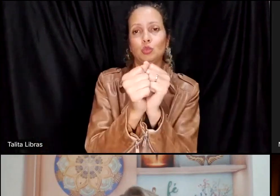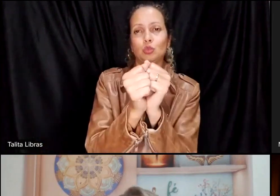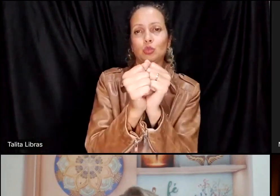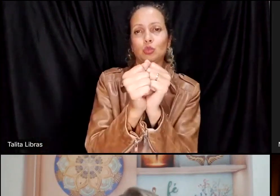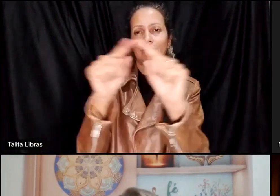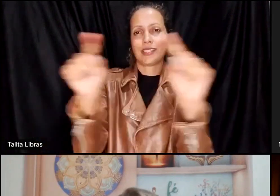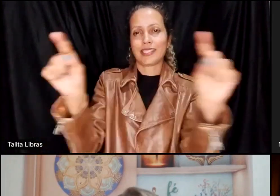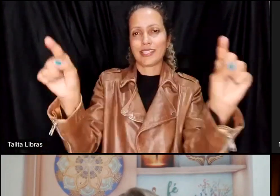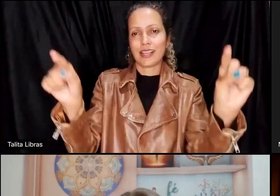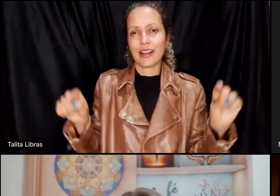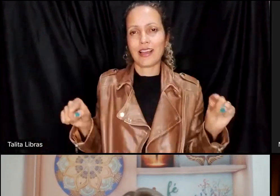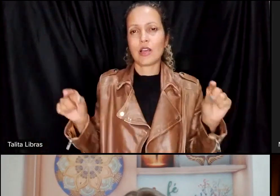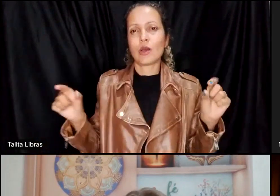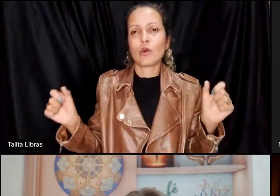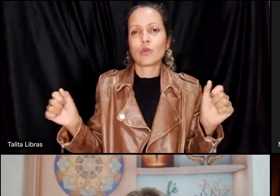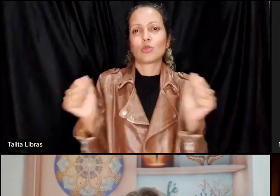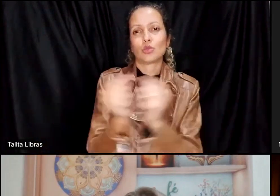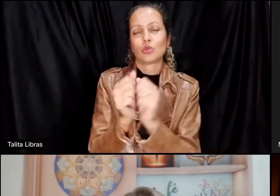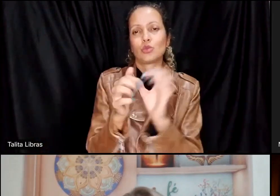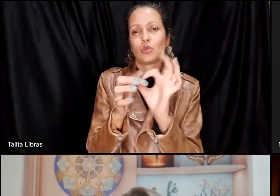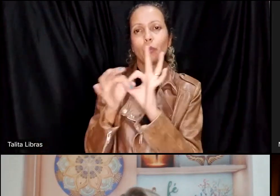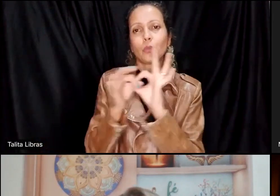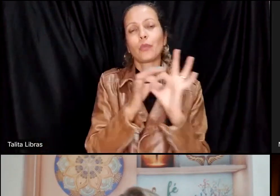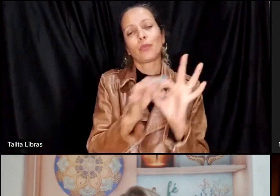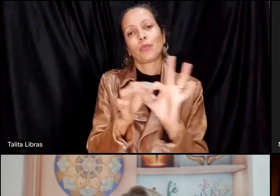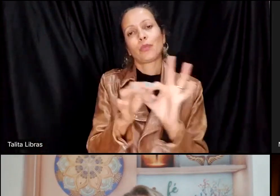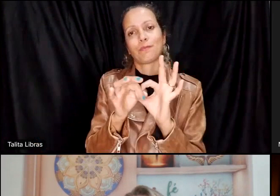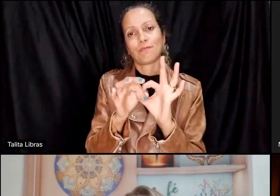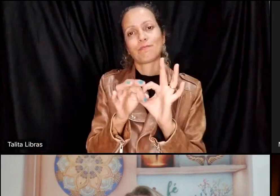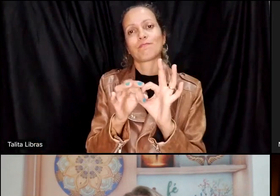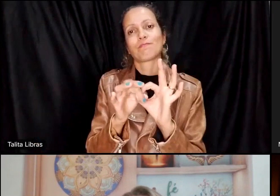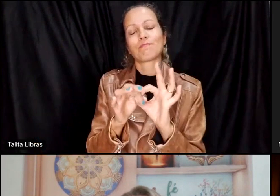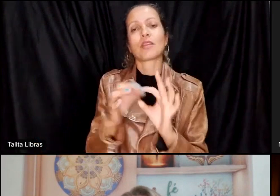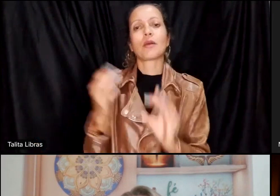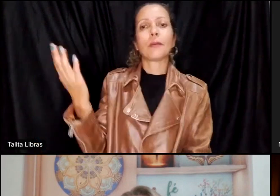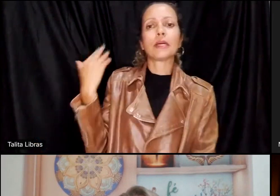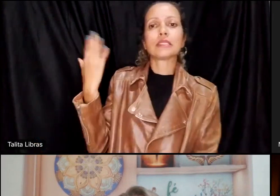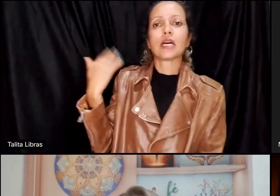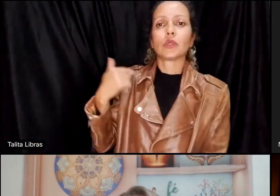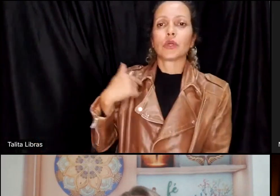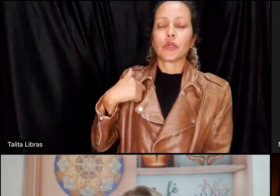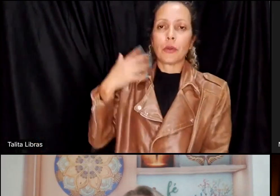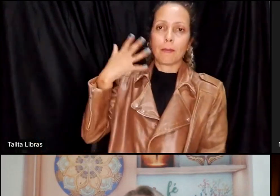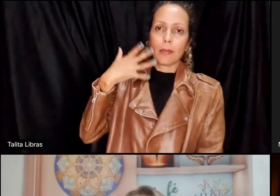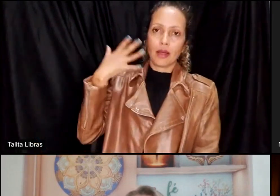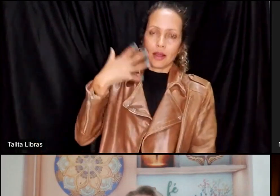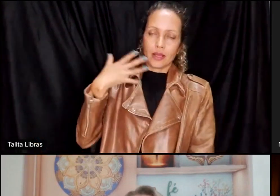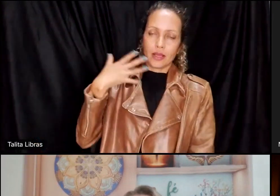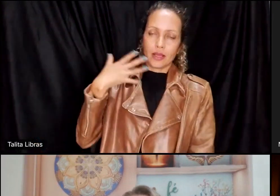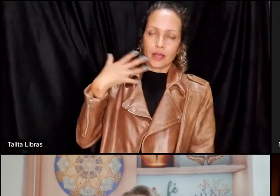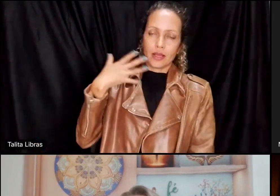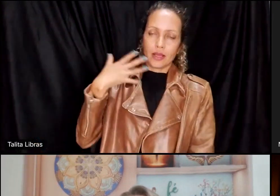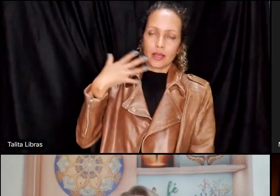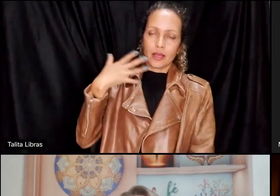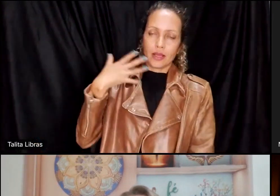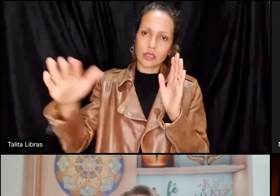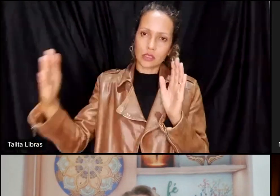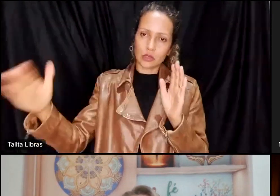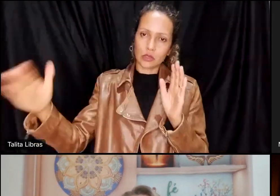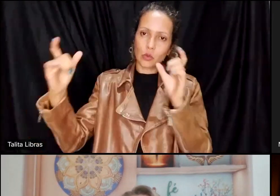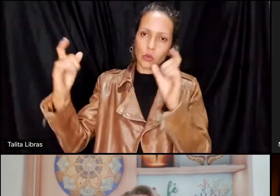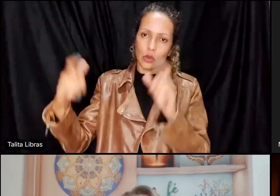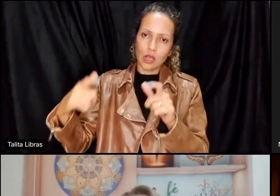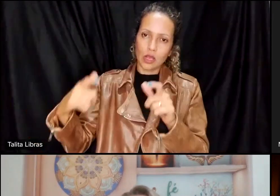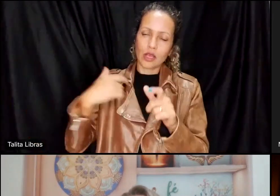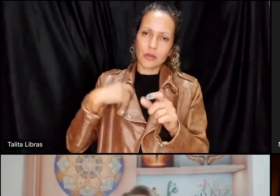estive... Eu fui fazer uma palestra em Caraguatatuba com a Shirley e foi muito bacana. Porque Caraguatatuba,